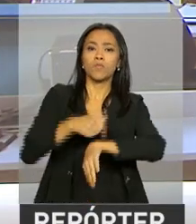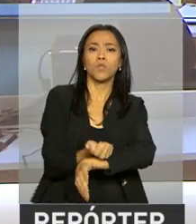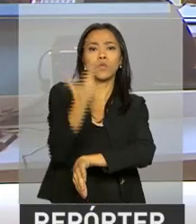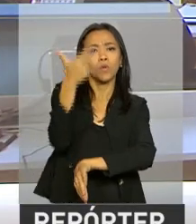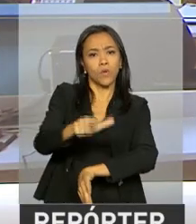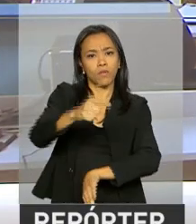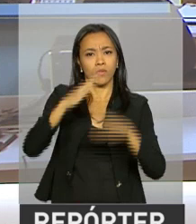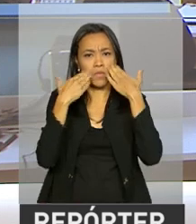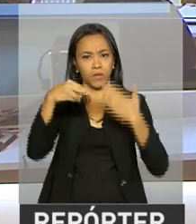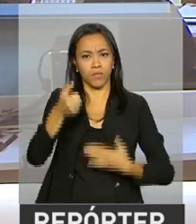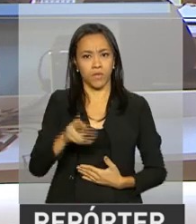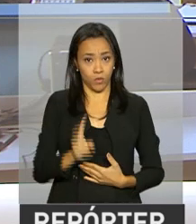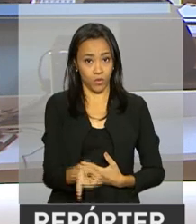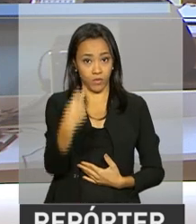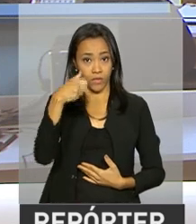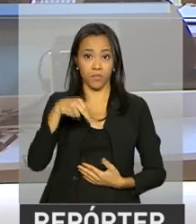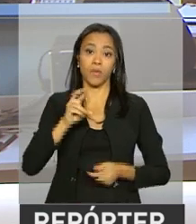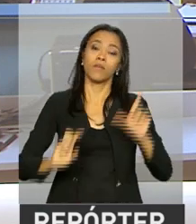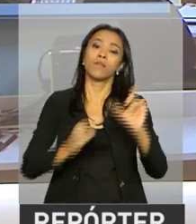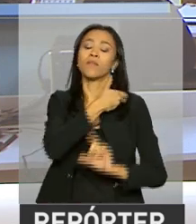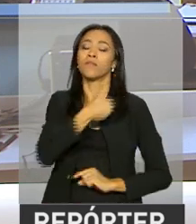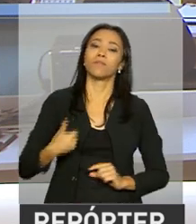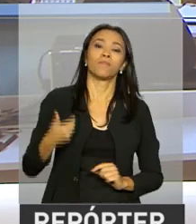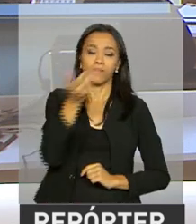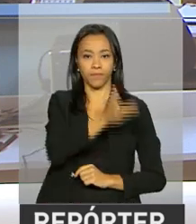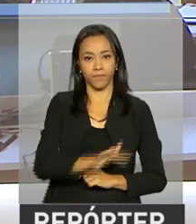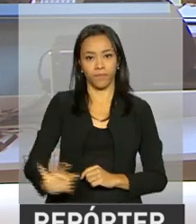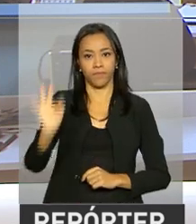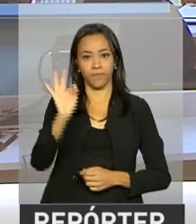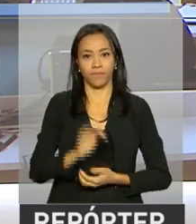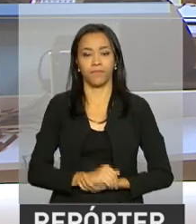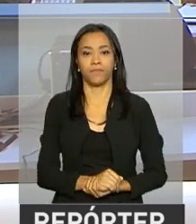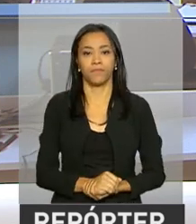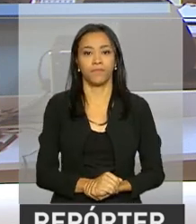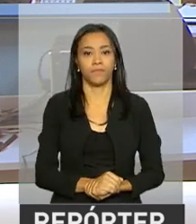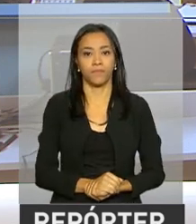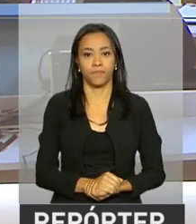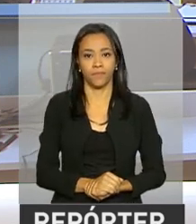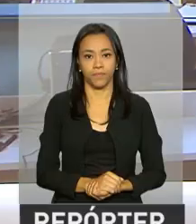edição do Repórter NBR. Continue com a gente aqui na NBR, a TV do Governo Federal.